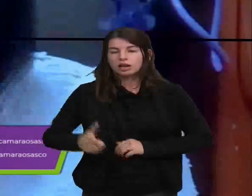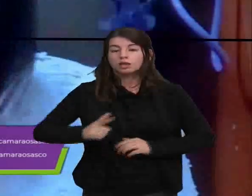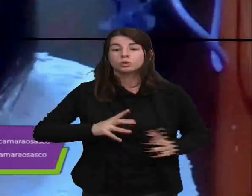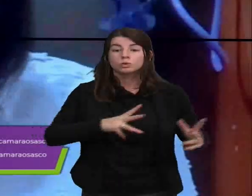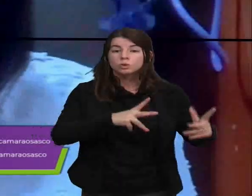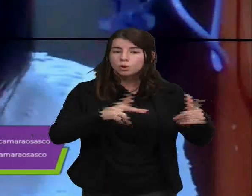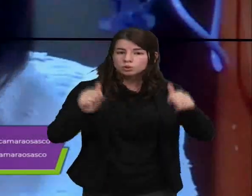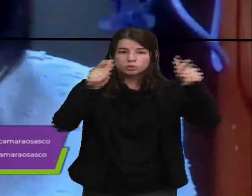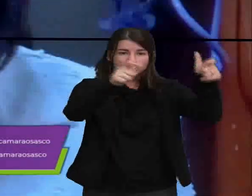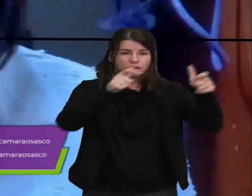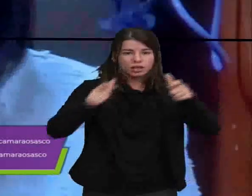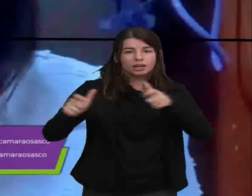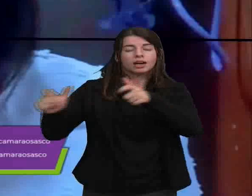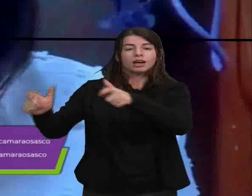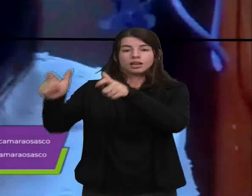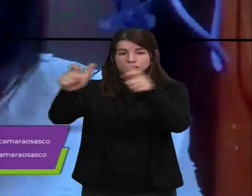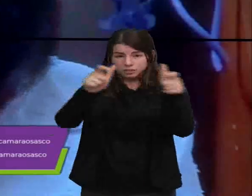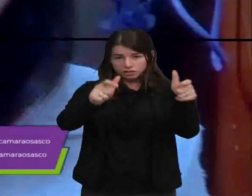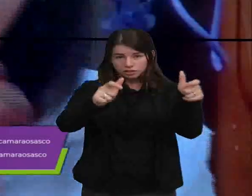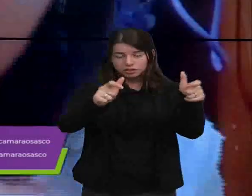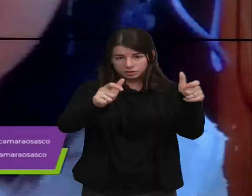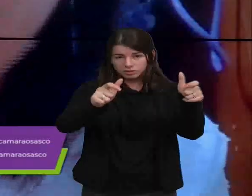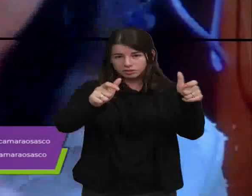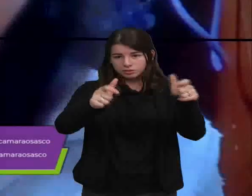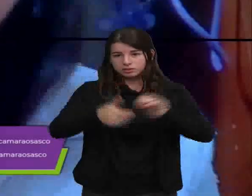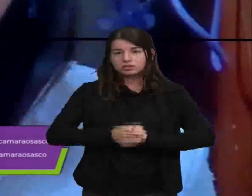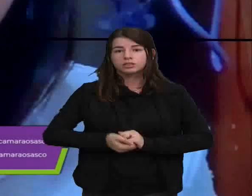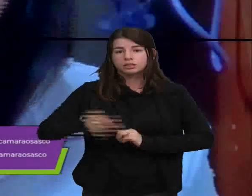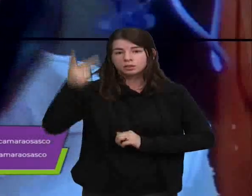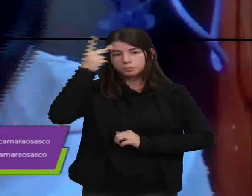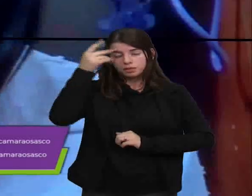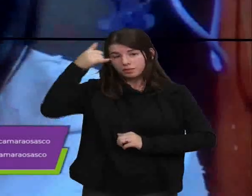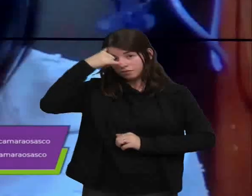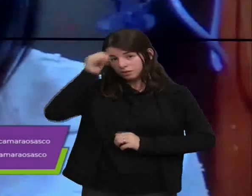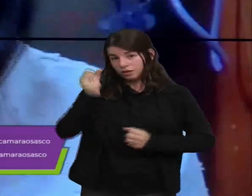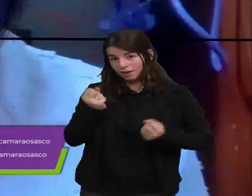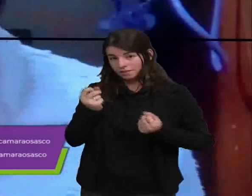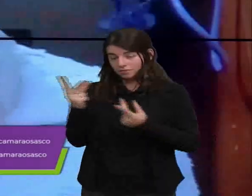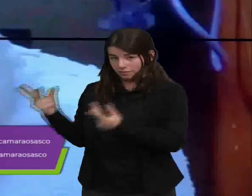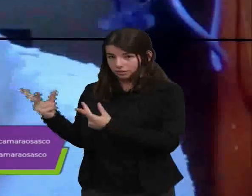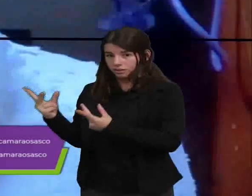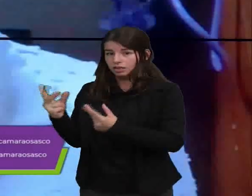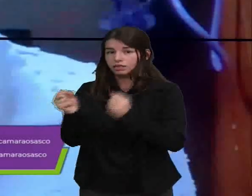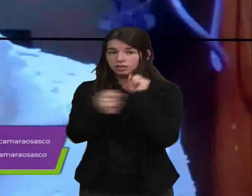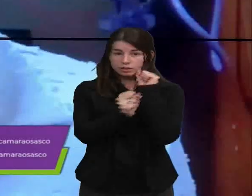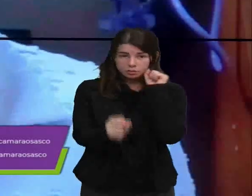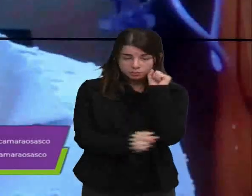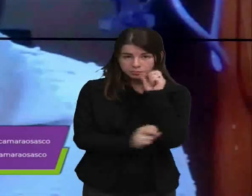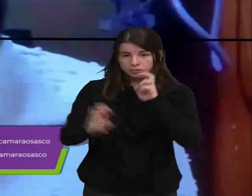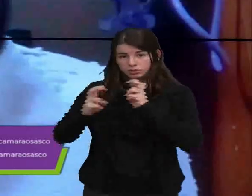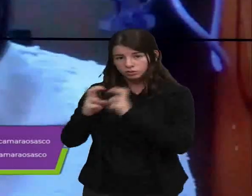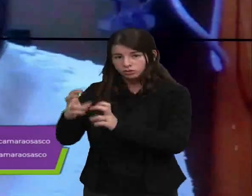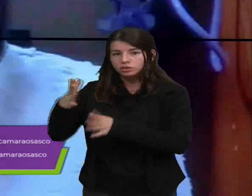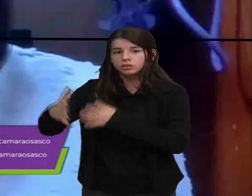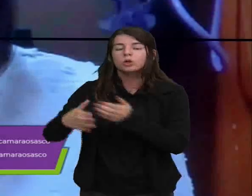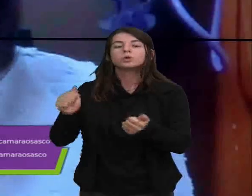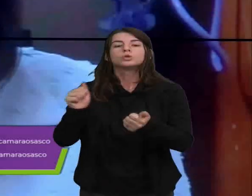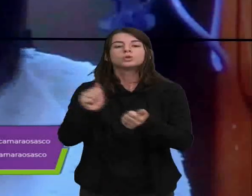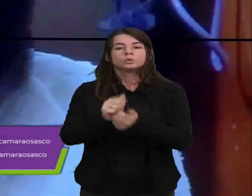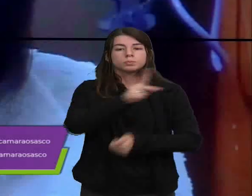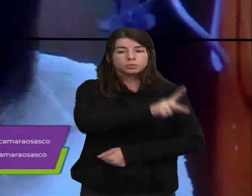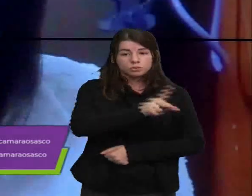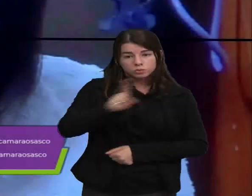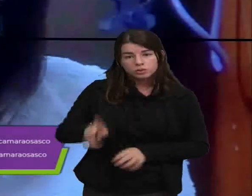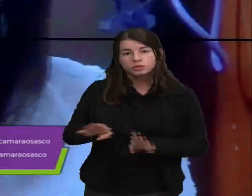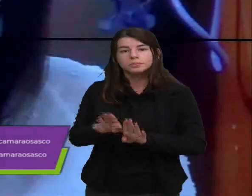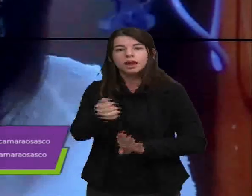o estado de São Paulo contra a privatização da Sabesp do metrô dessa PTM junto com estudantes professores e